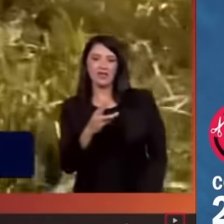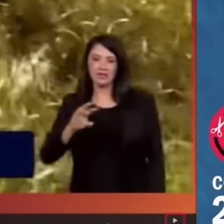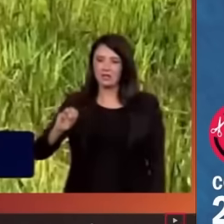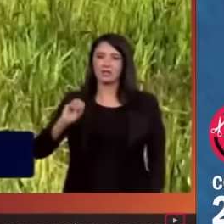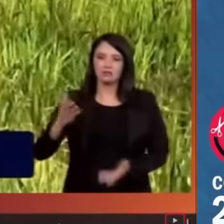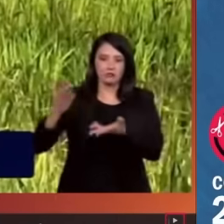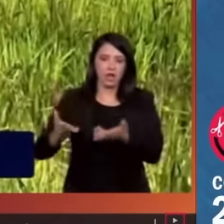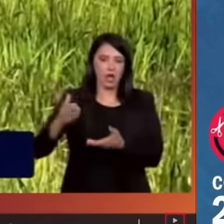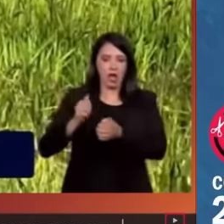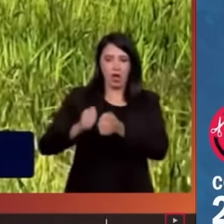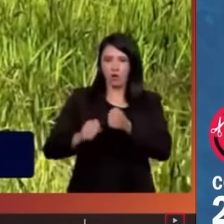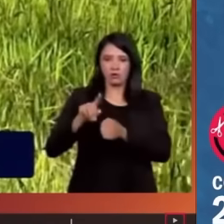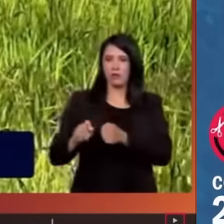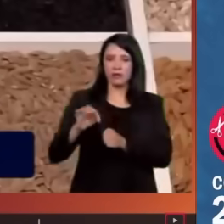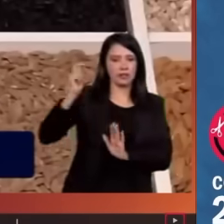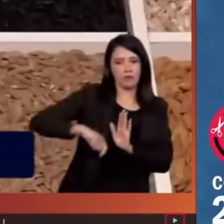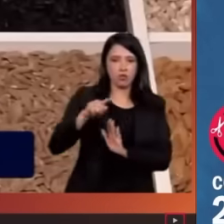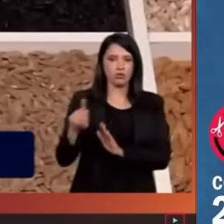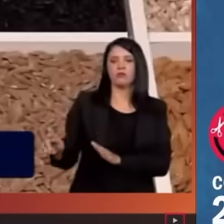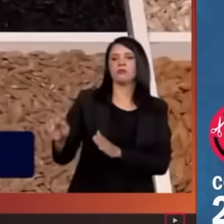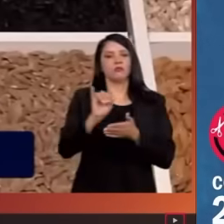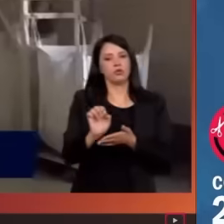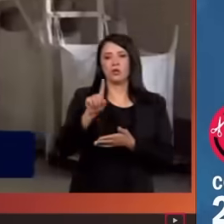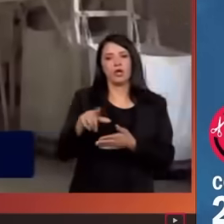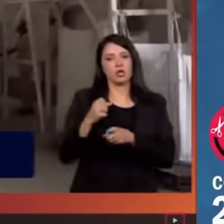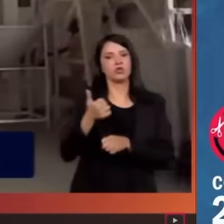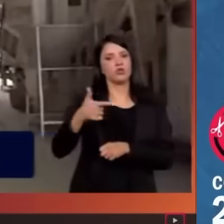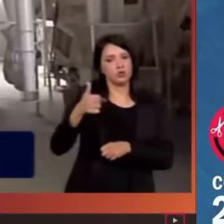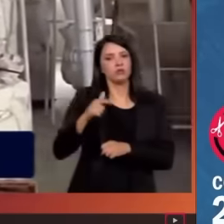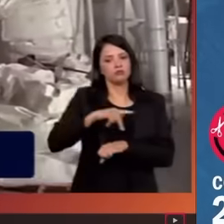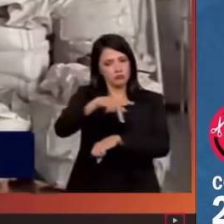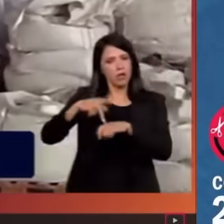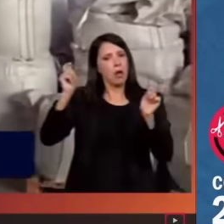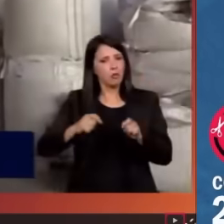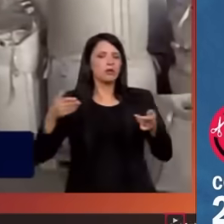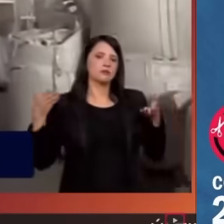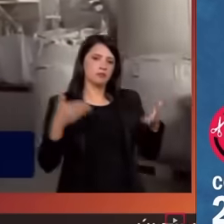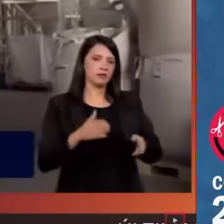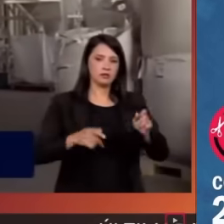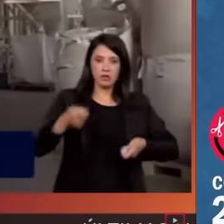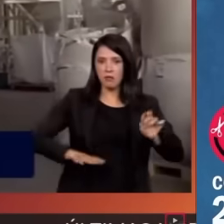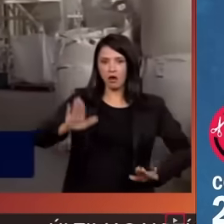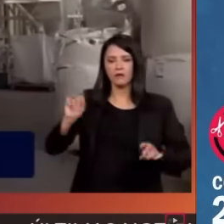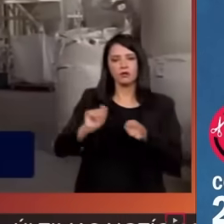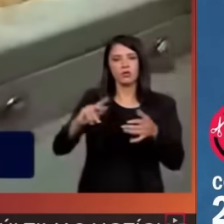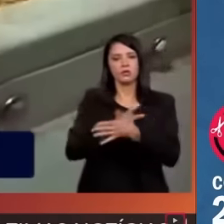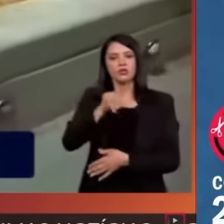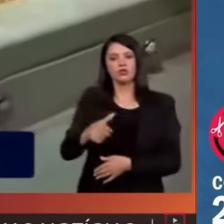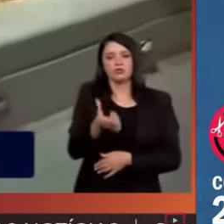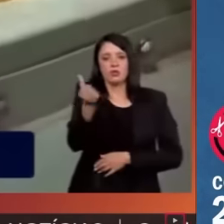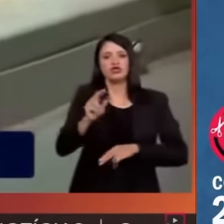internacional sem os tributos de importação que chegam a 12% todos os países vão poder participar do leilão que será realizado no dia 6 de